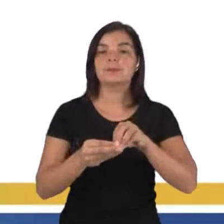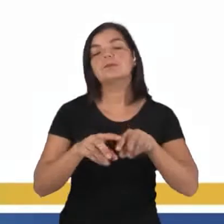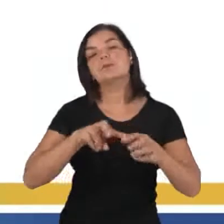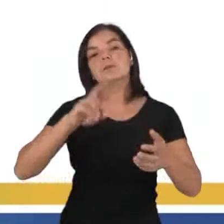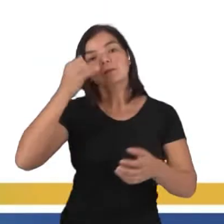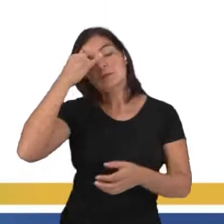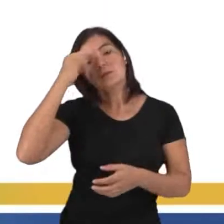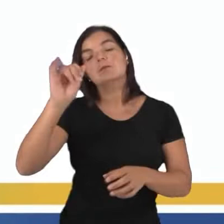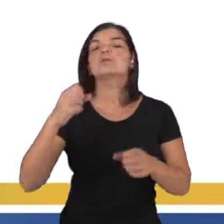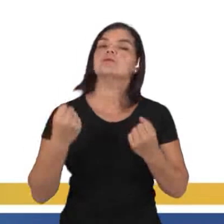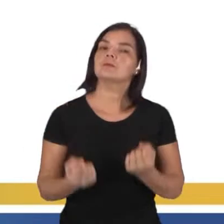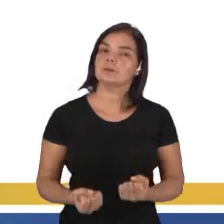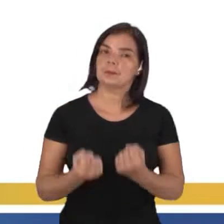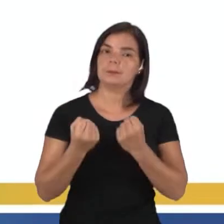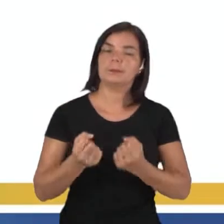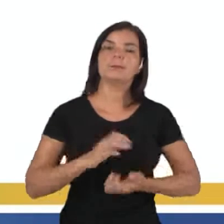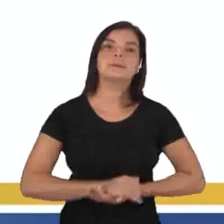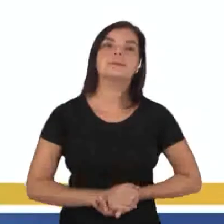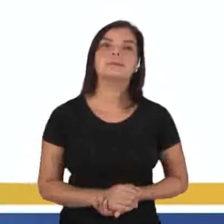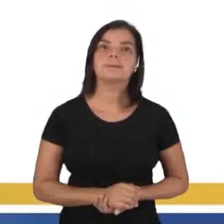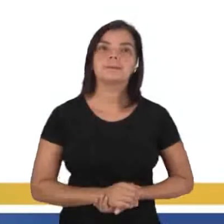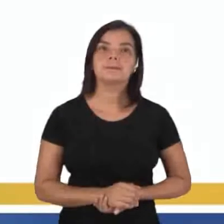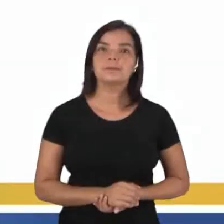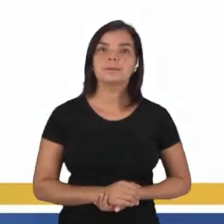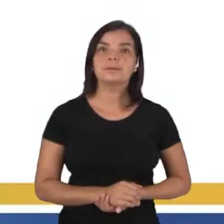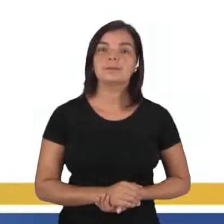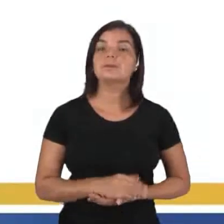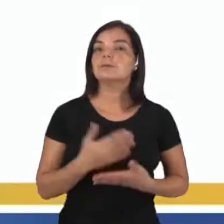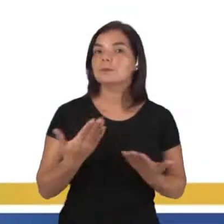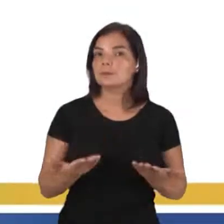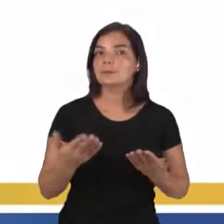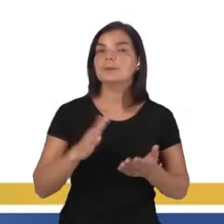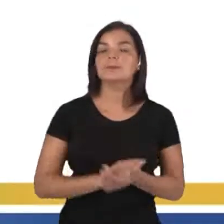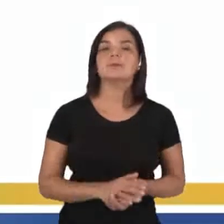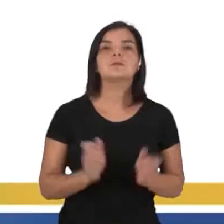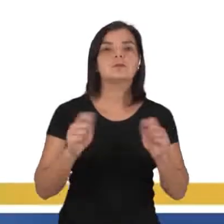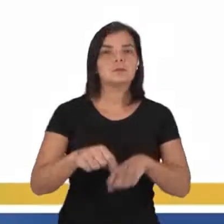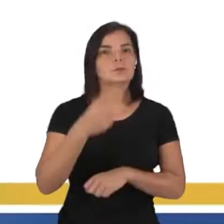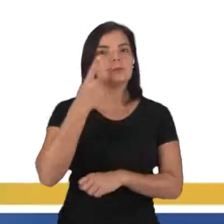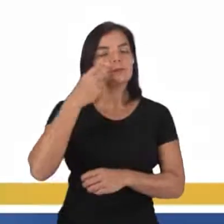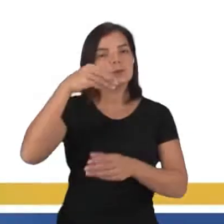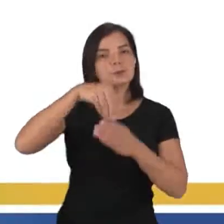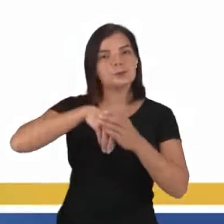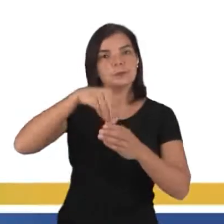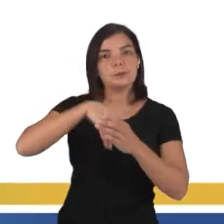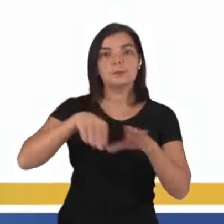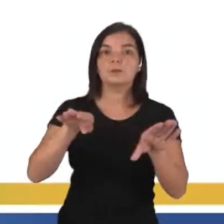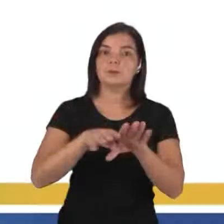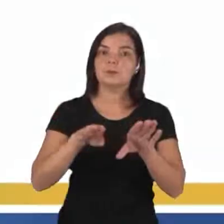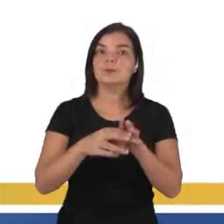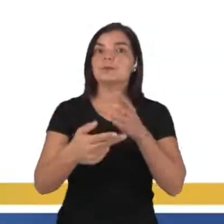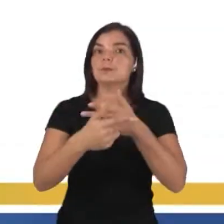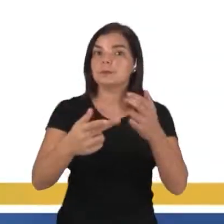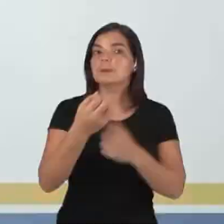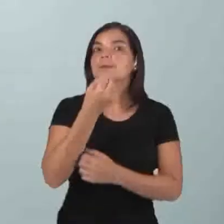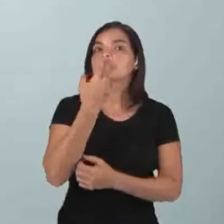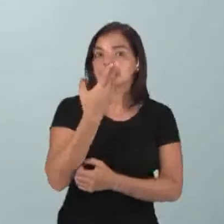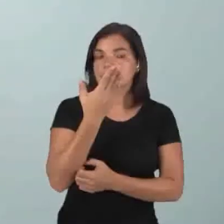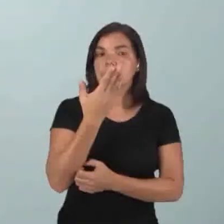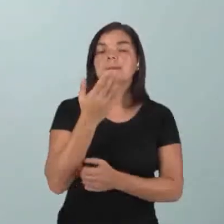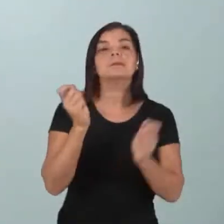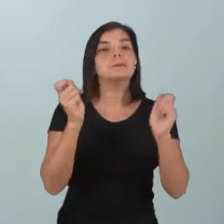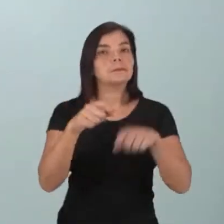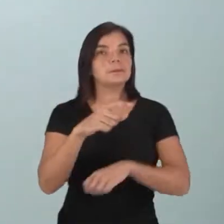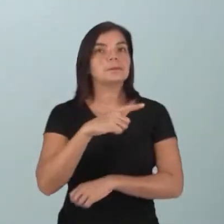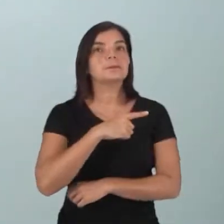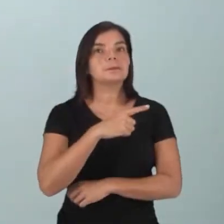que evitam o excesso de sobrecarga. E aí a gente pode ver dentro da calistenia os benefícios que a gente